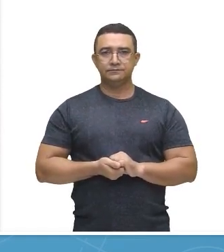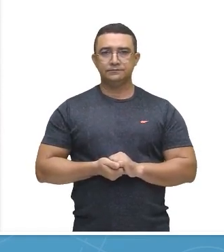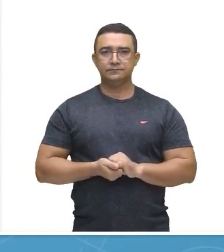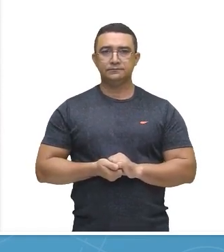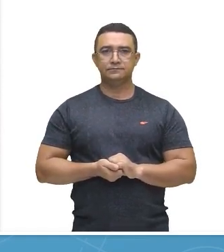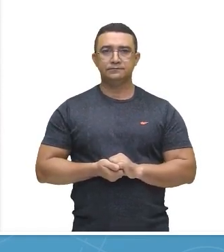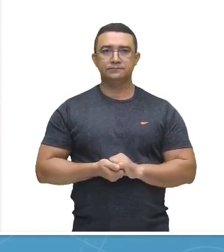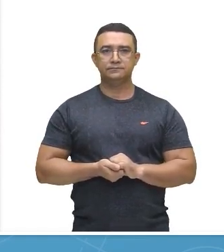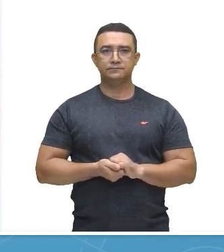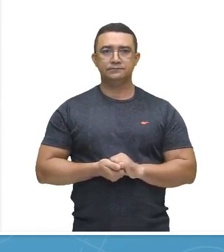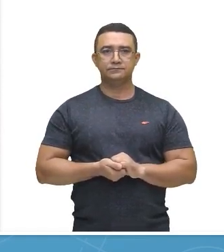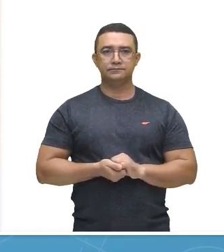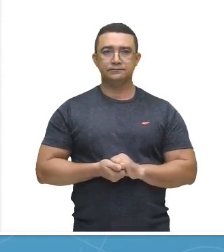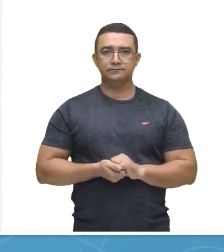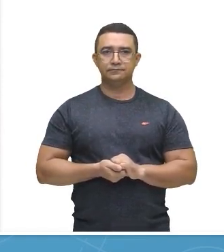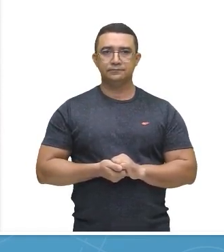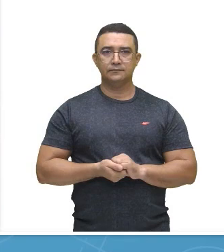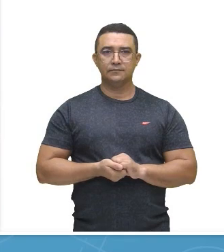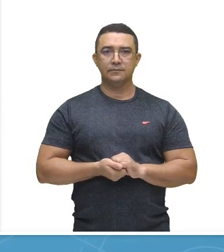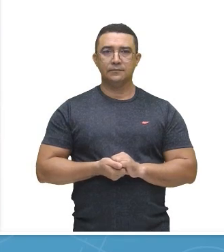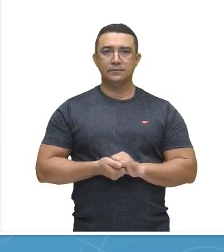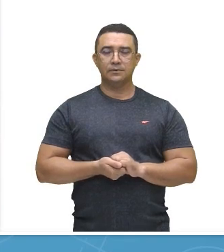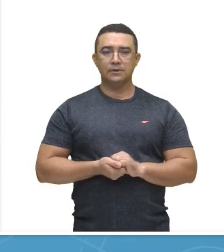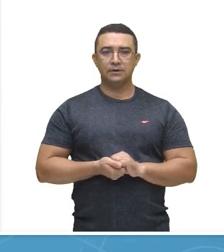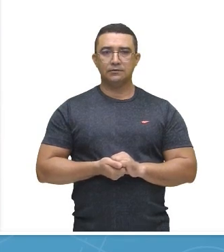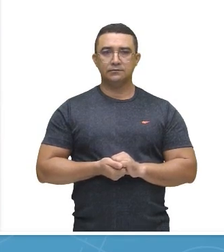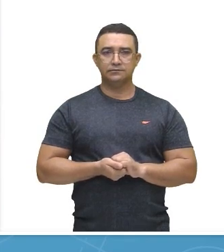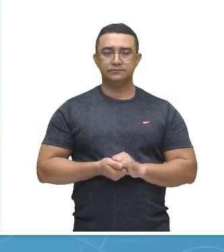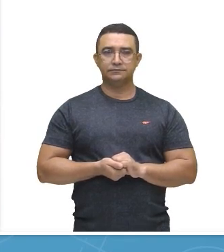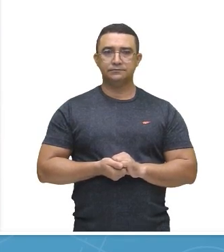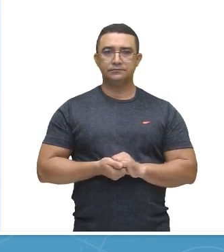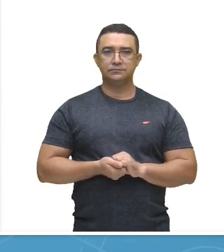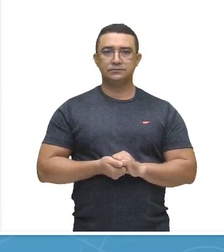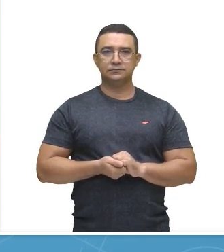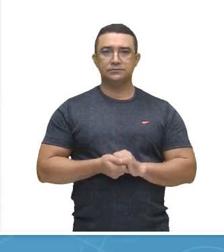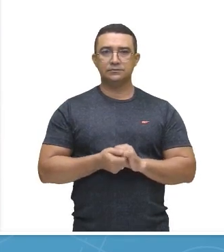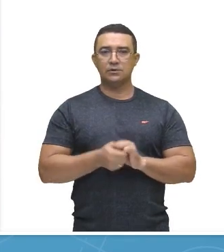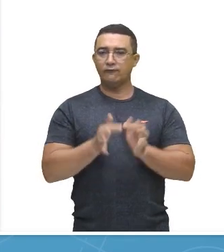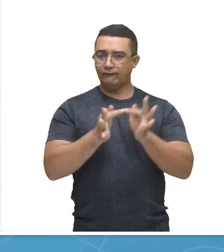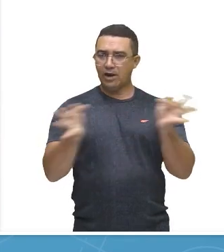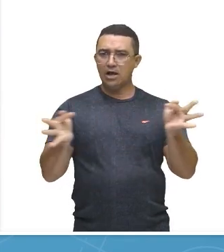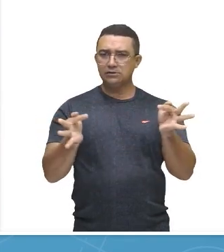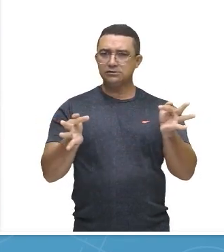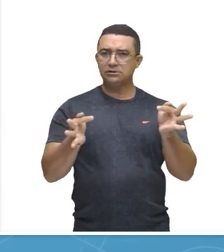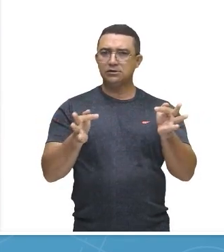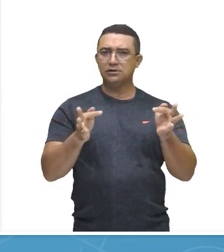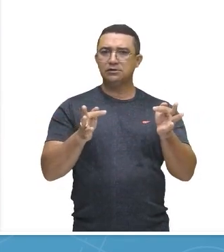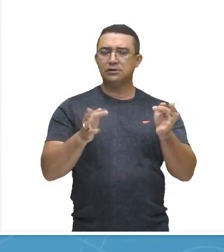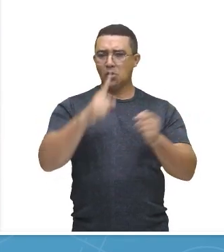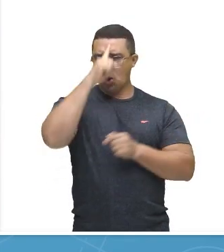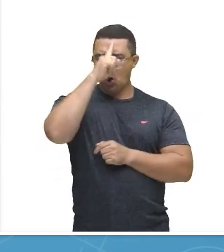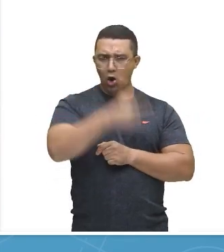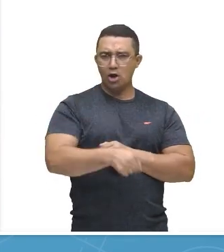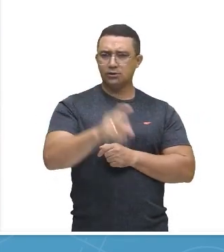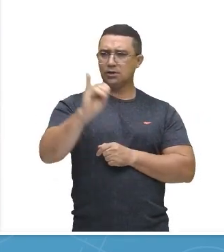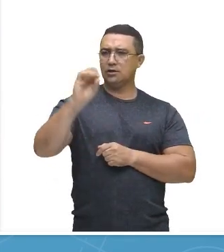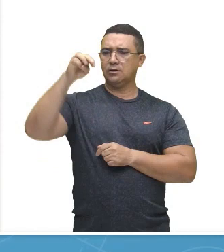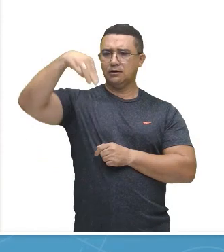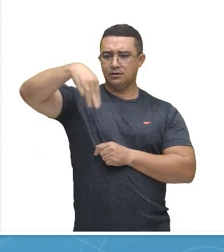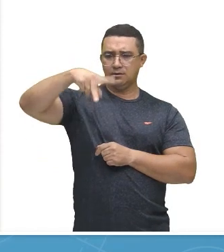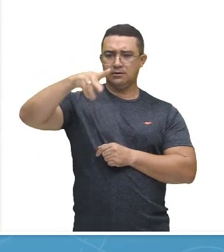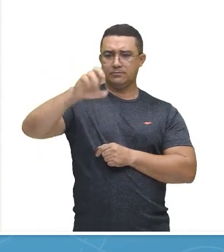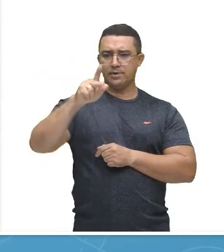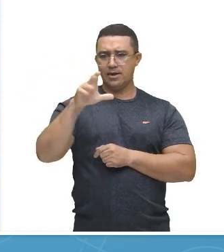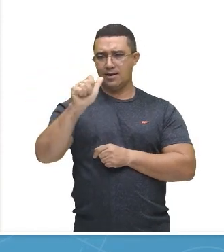pergunta. A exclamativa, um estado, alegria, tristeza. Imperativo, uma ordem, um pedido. E aí nós avançamos